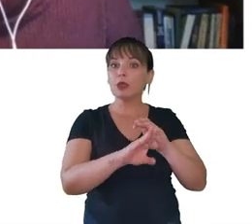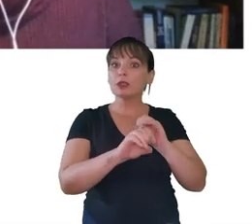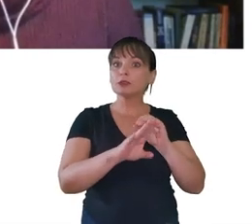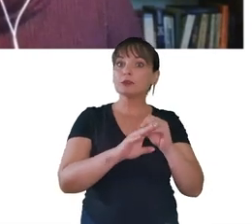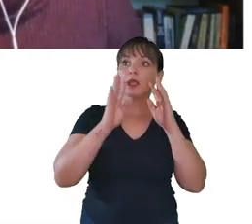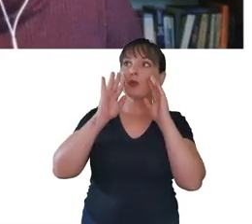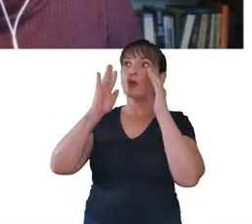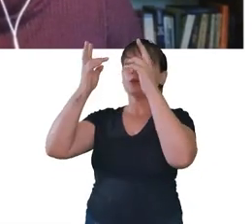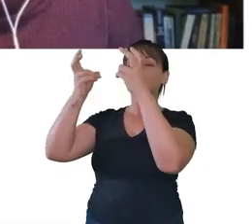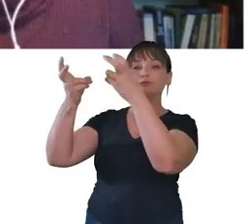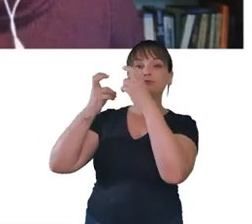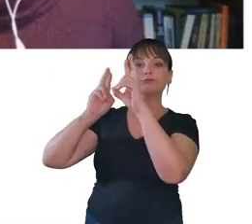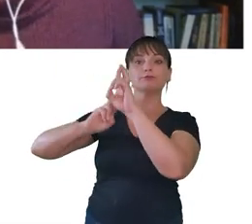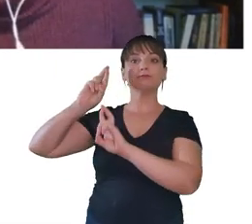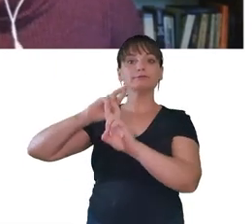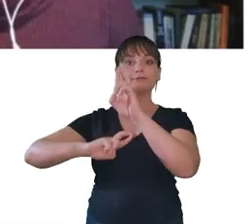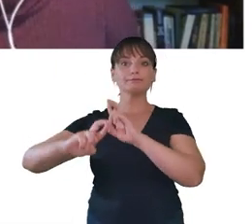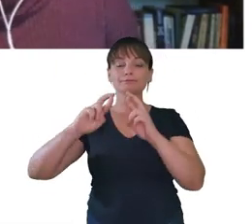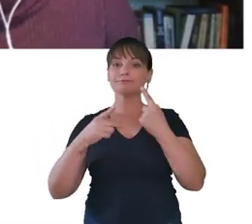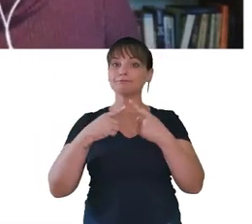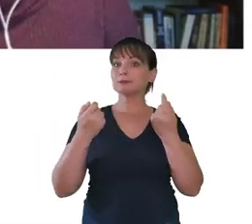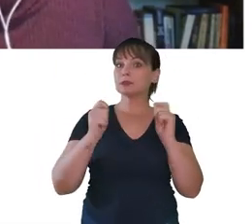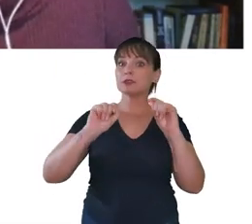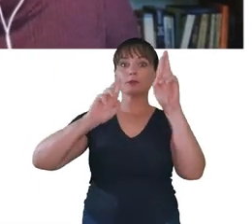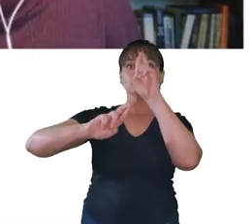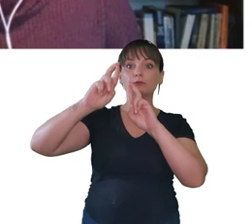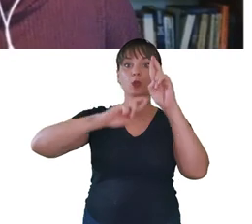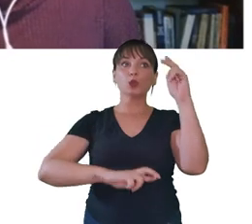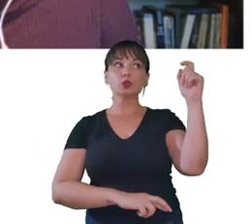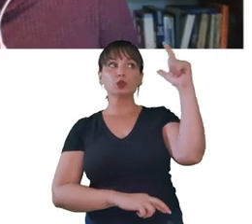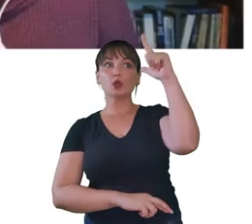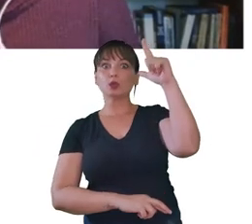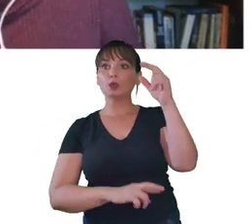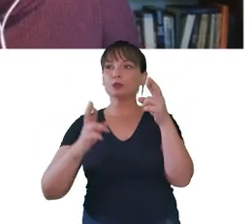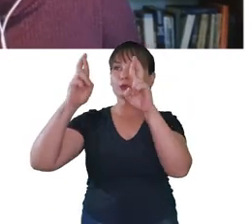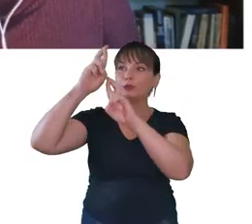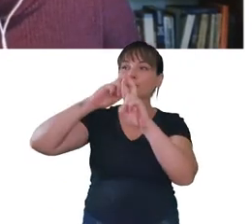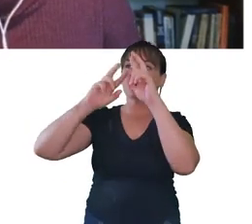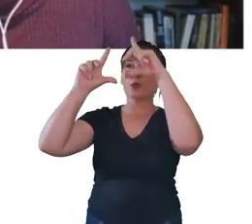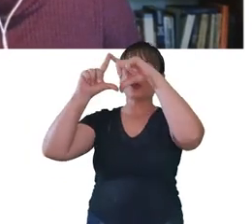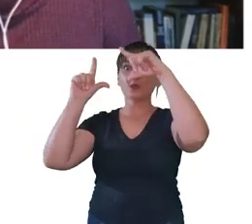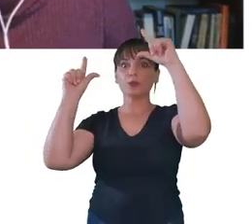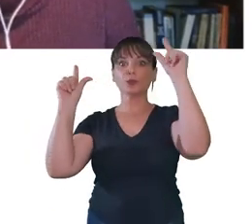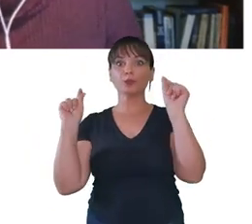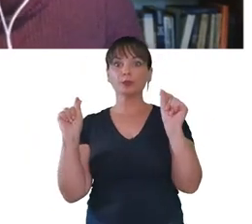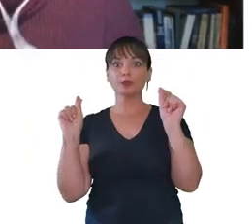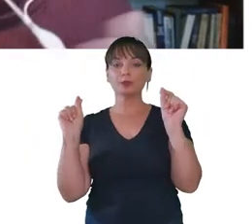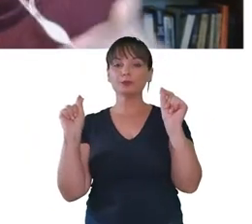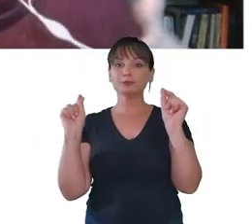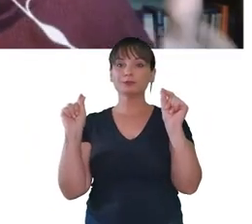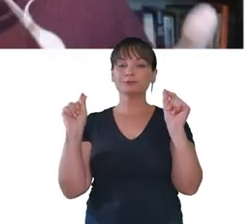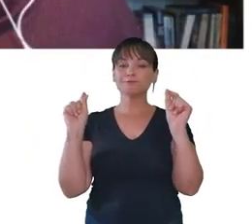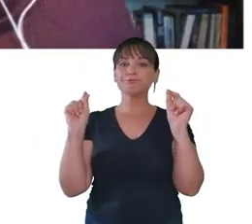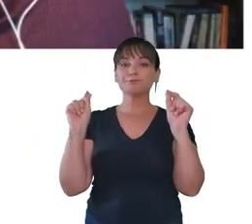observação. Porque a gente pode observar o Sol, observar a Lua, e de formas muito regulares, assim.